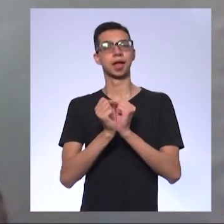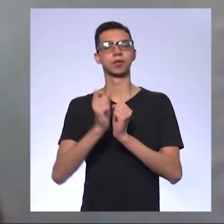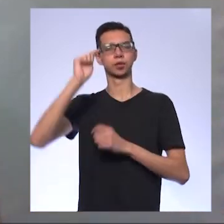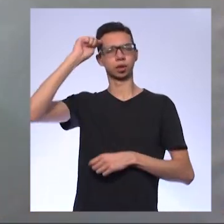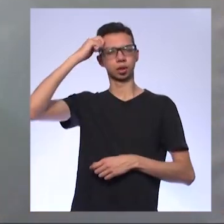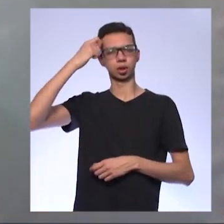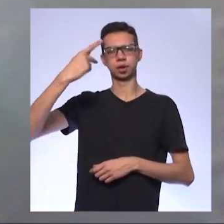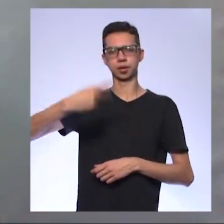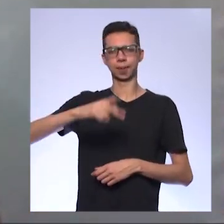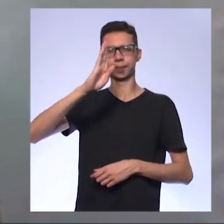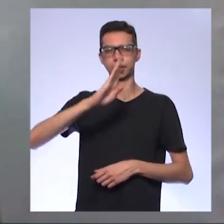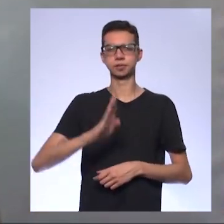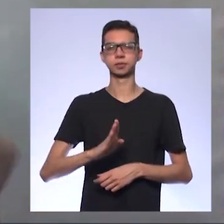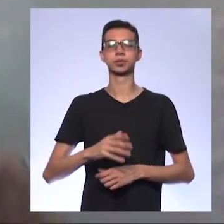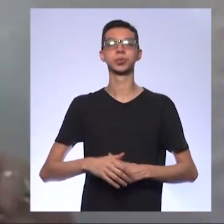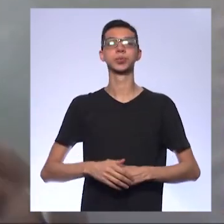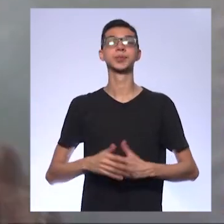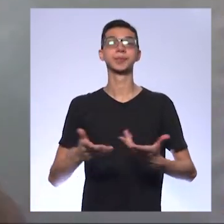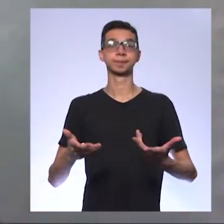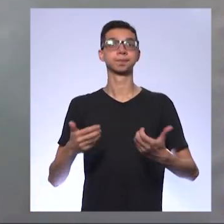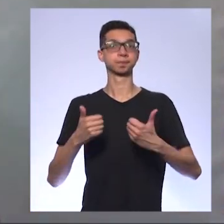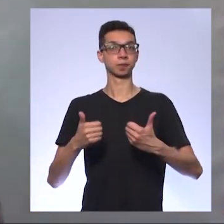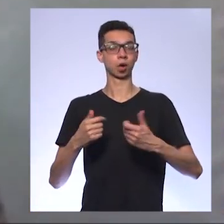conflitos dentro do período regencial do segundo reinado de Dom Pedro II. Mais